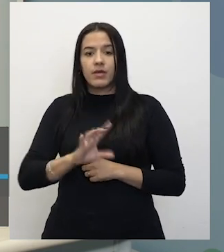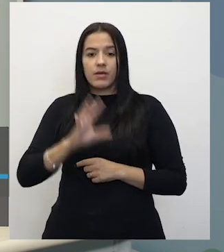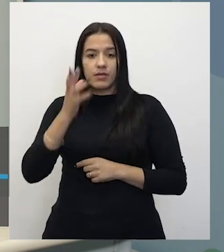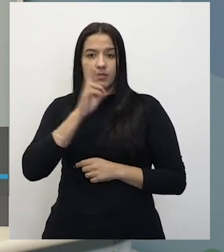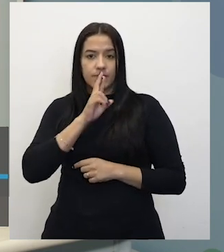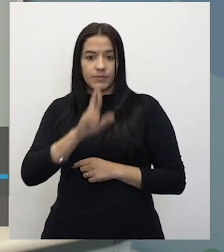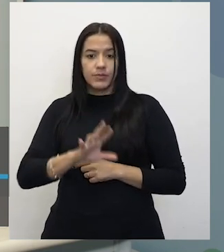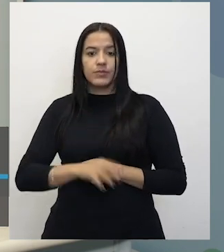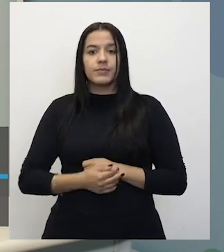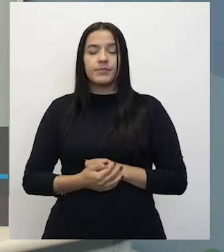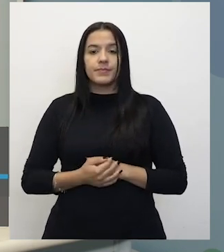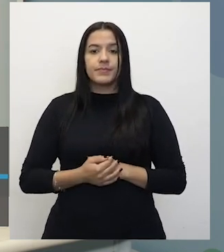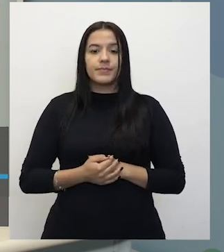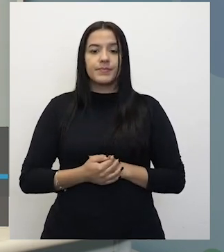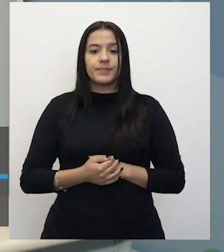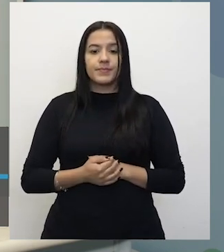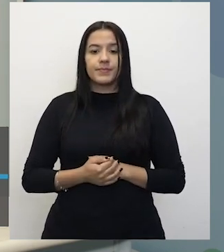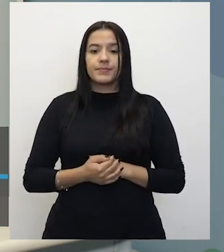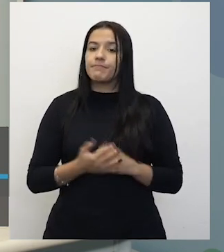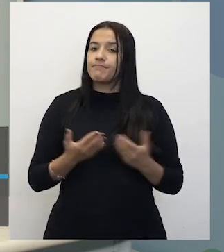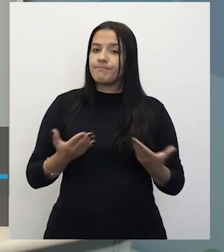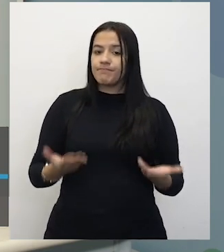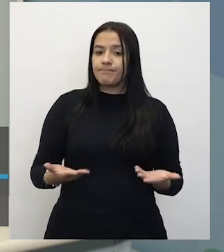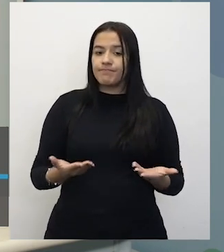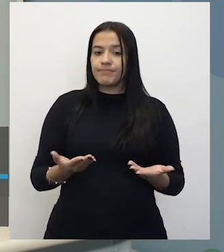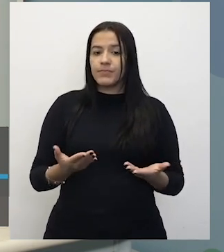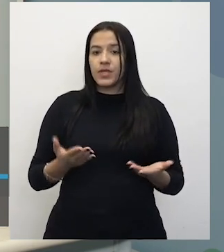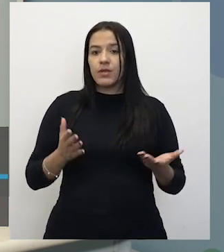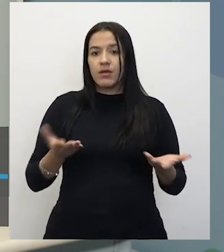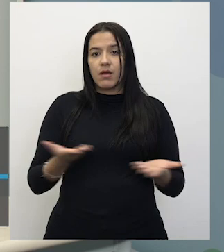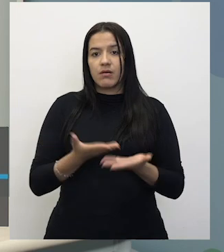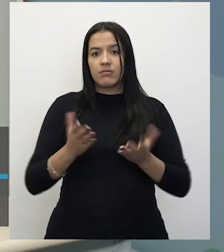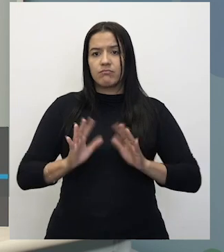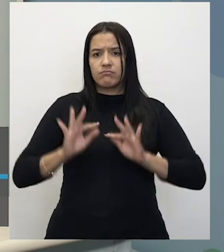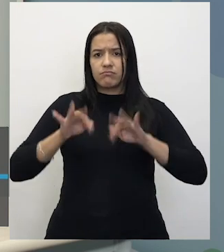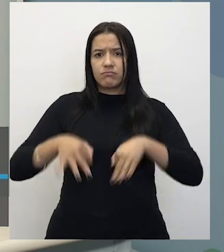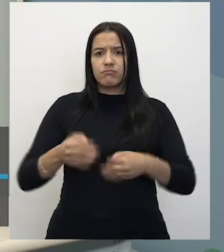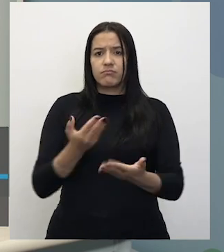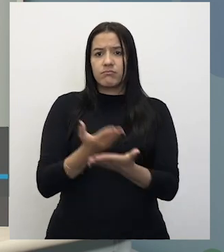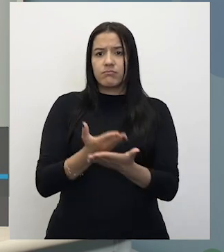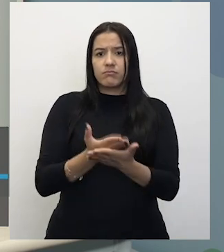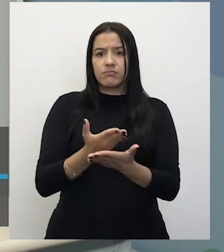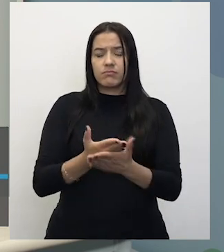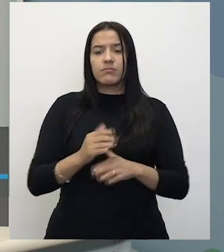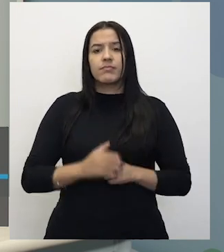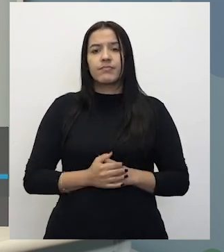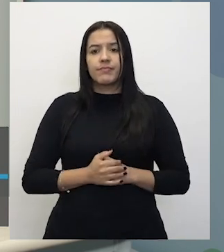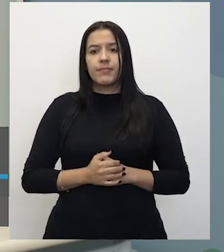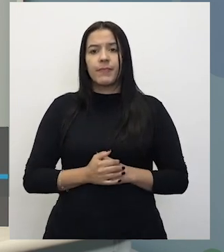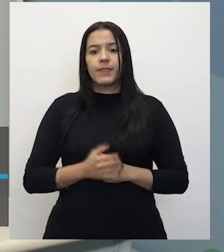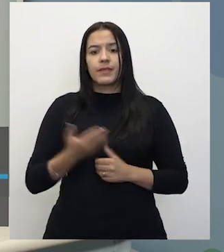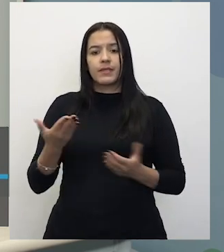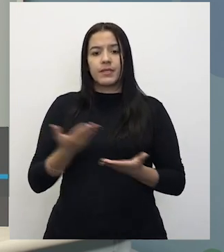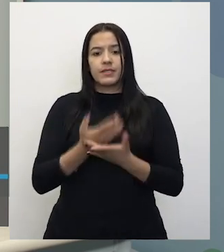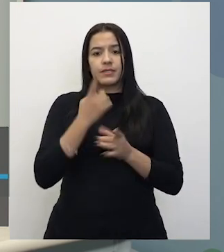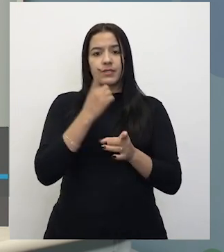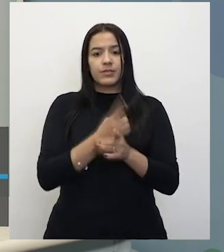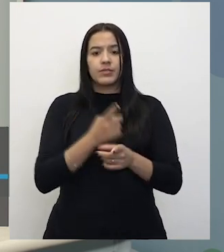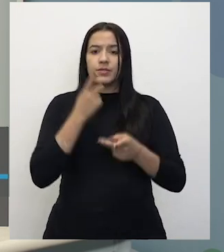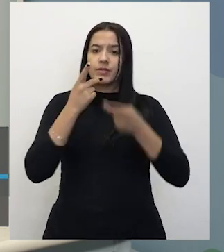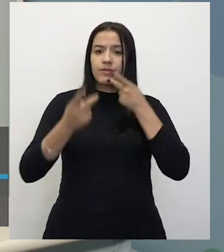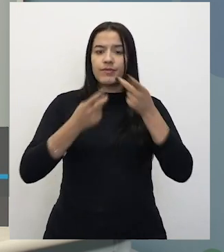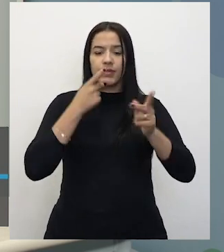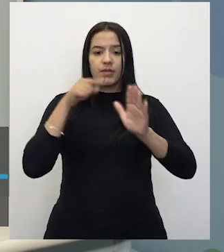esperado, tá? Bom, professor Anderson, eu acho que a gente está chegando no final da nossa aula, desse encontro onde está falando